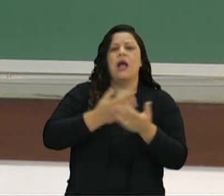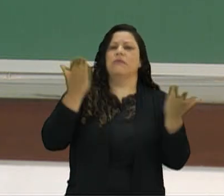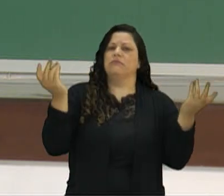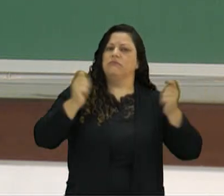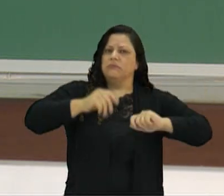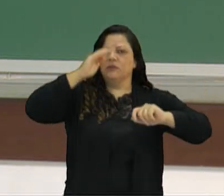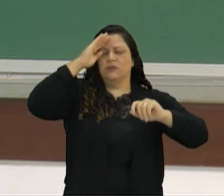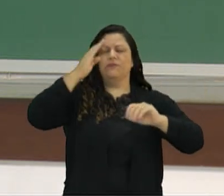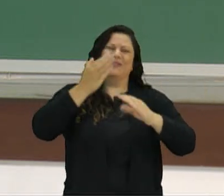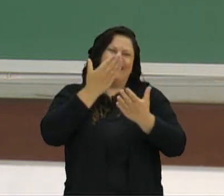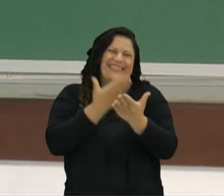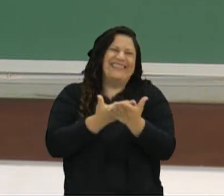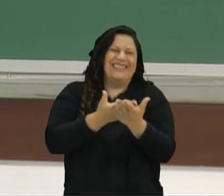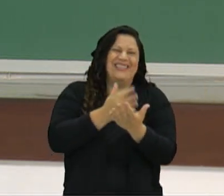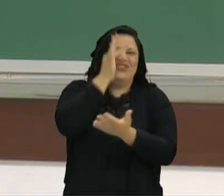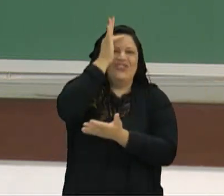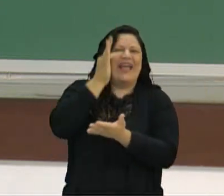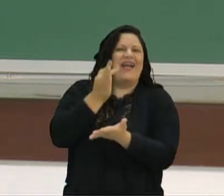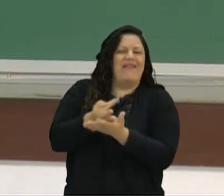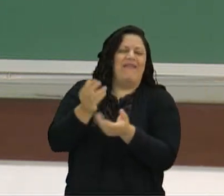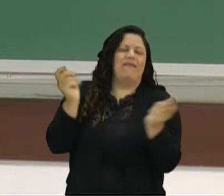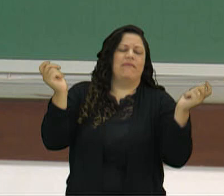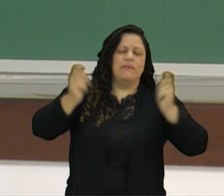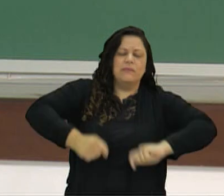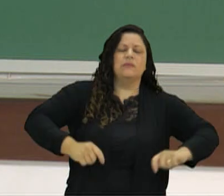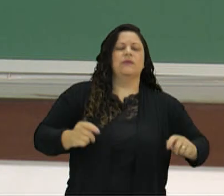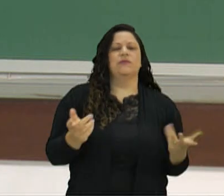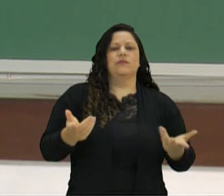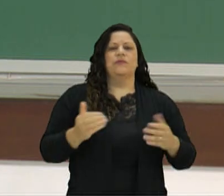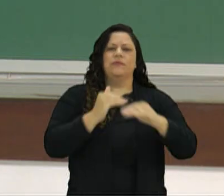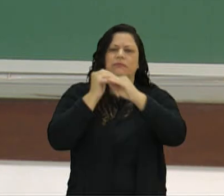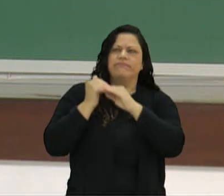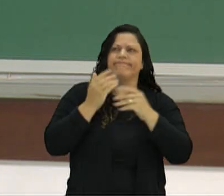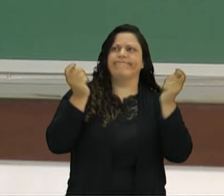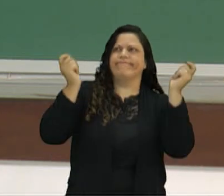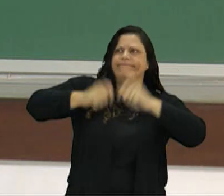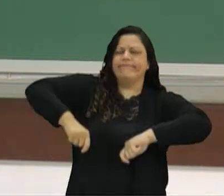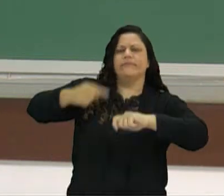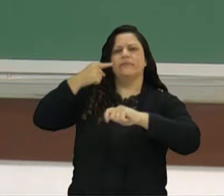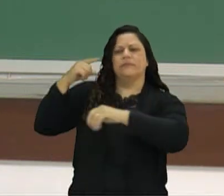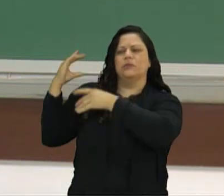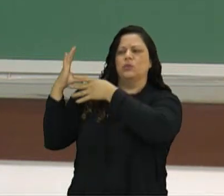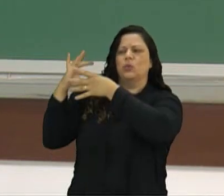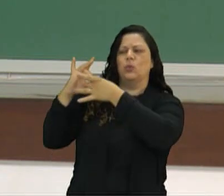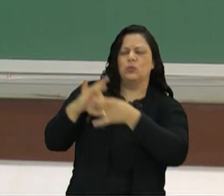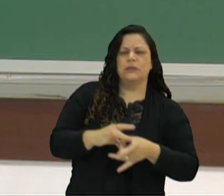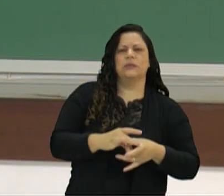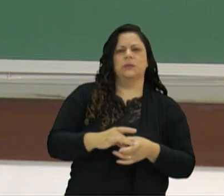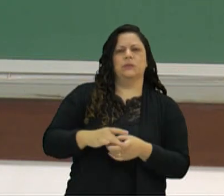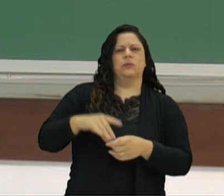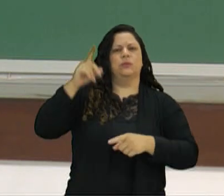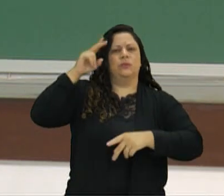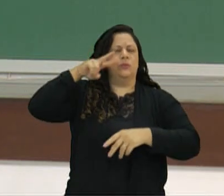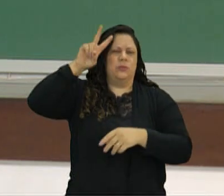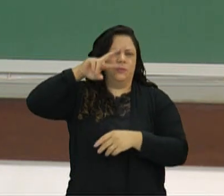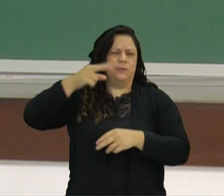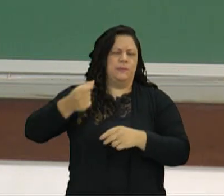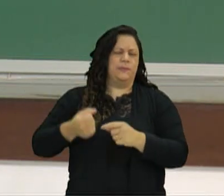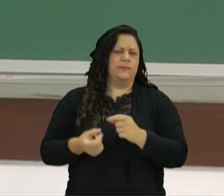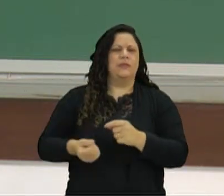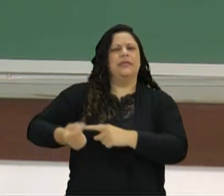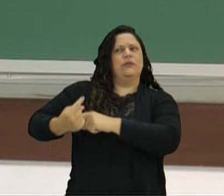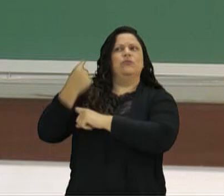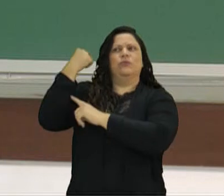Até num certo bom senso ali, se a gente pensar naquele contexto histórico, ok? Porém, o Montesquieu,